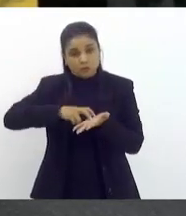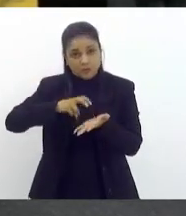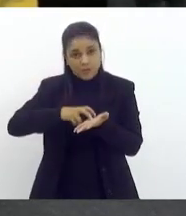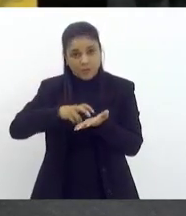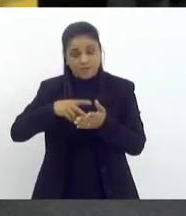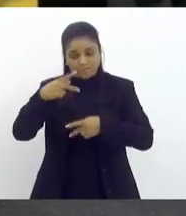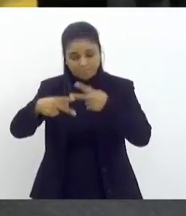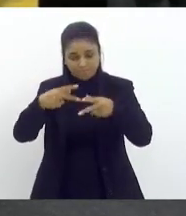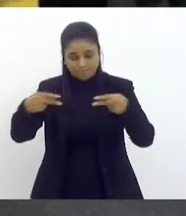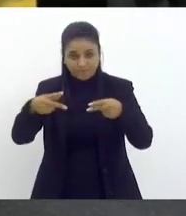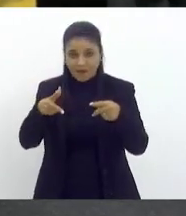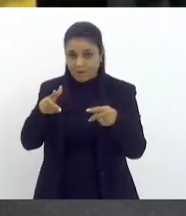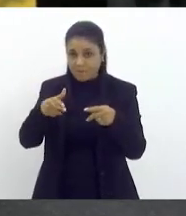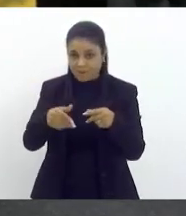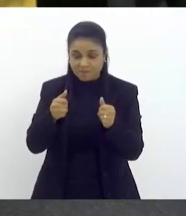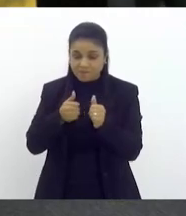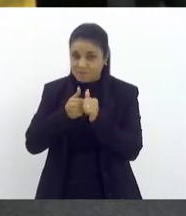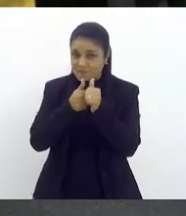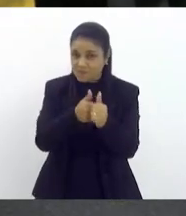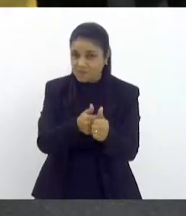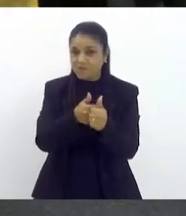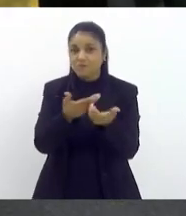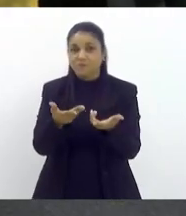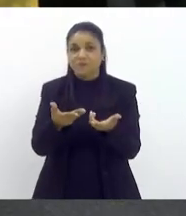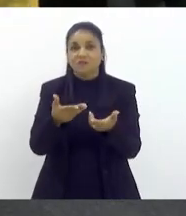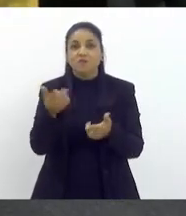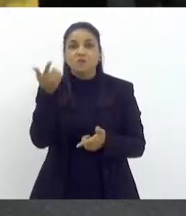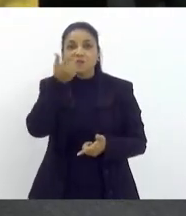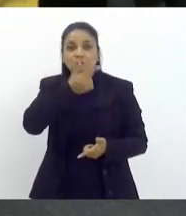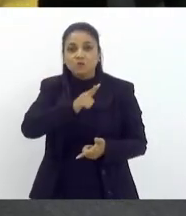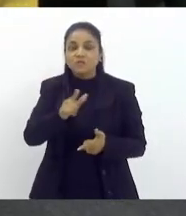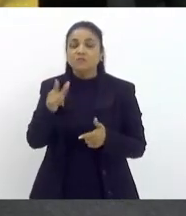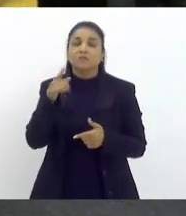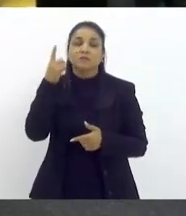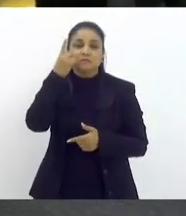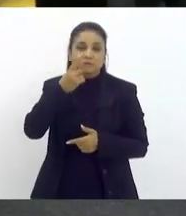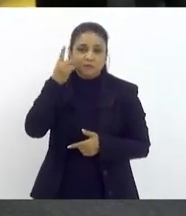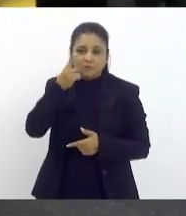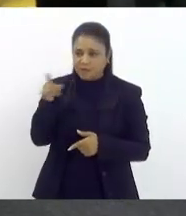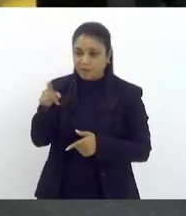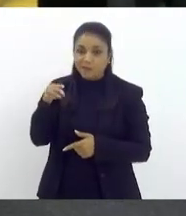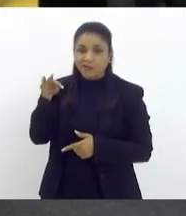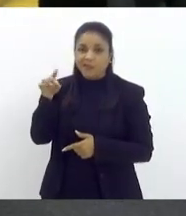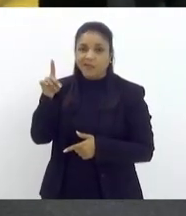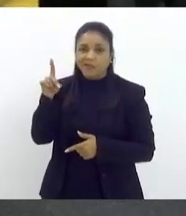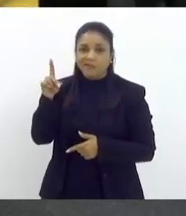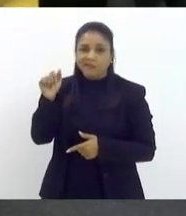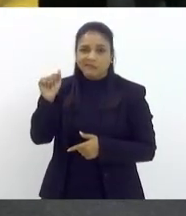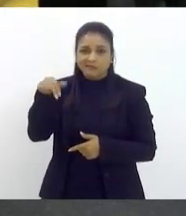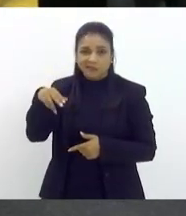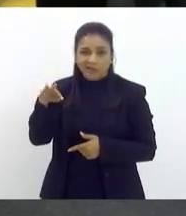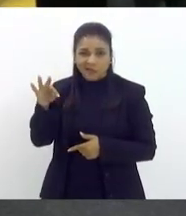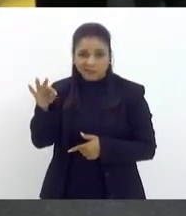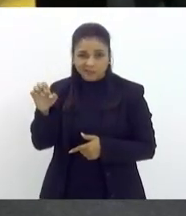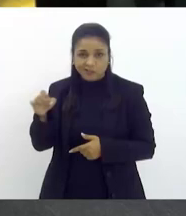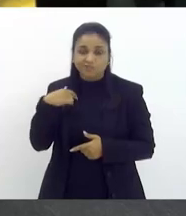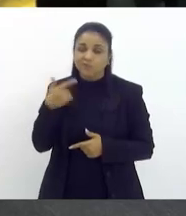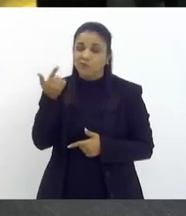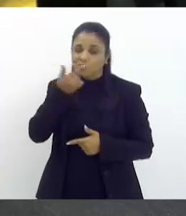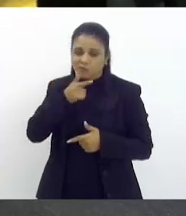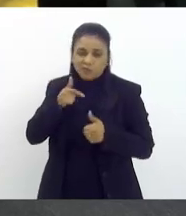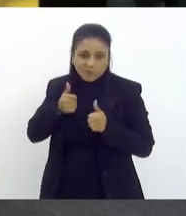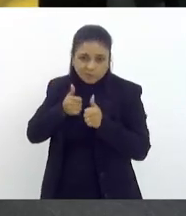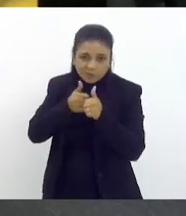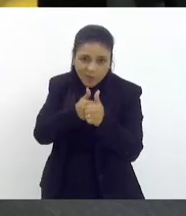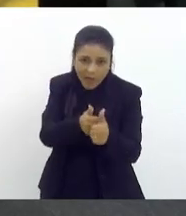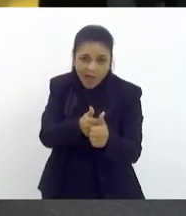conseguimos Presidente a Ju e aí o deputado tange também na visita nos acompanhou conseguimos um grande avanço